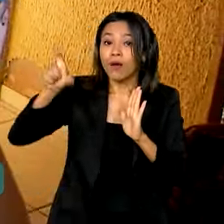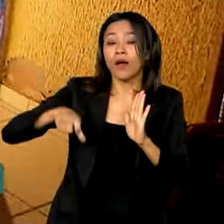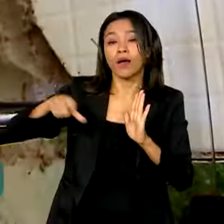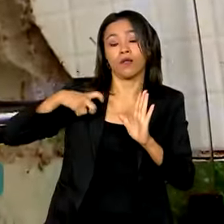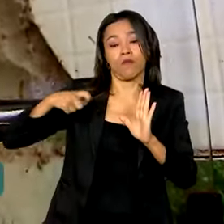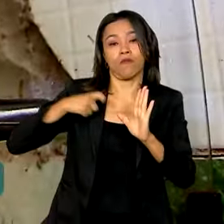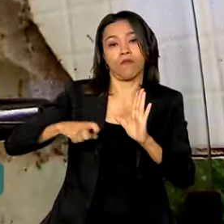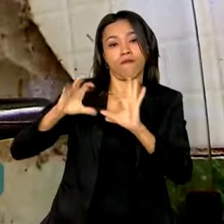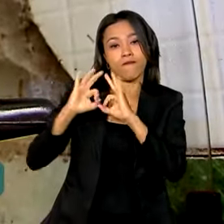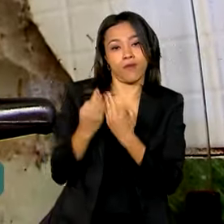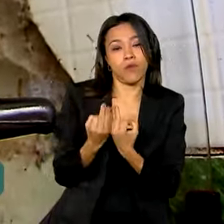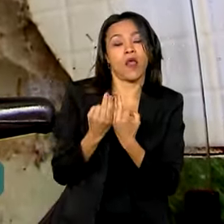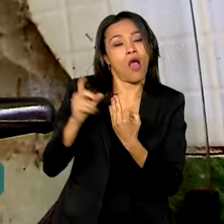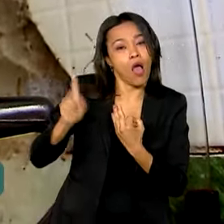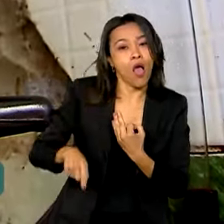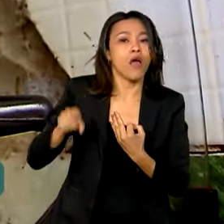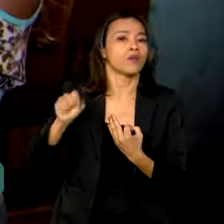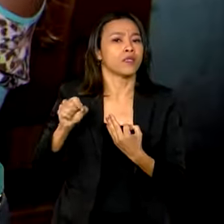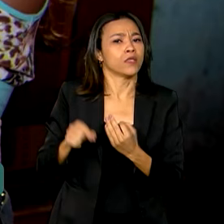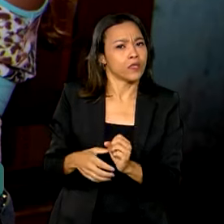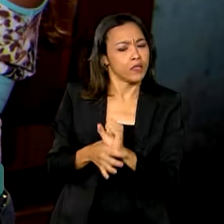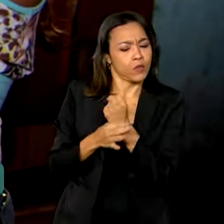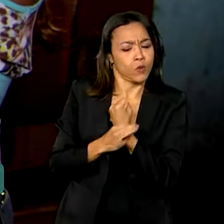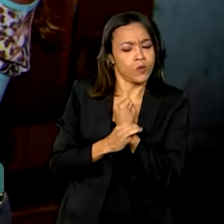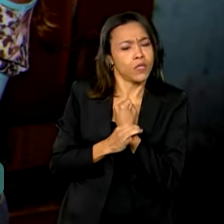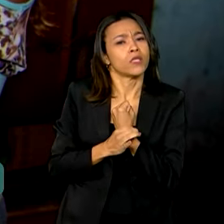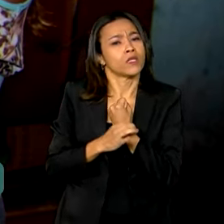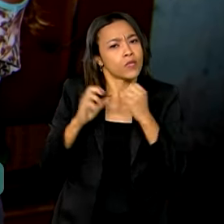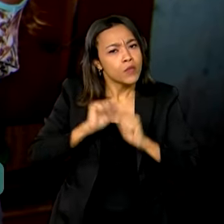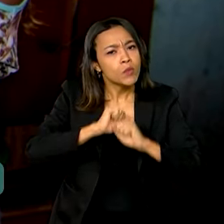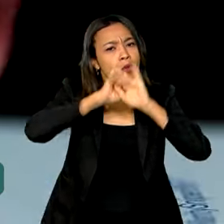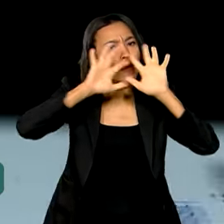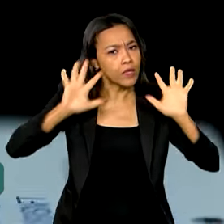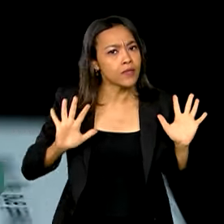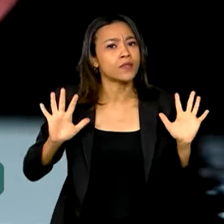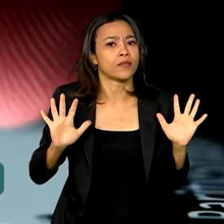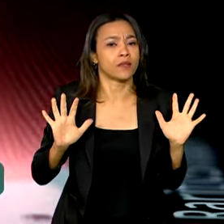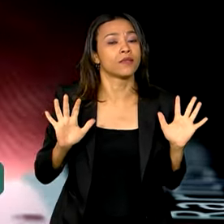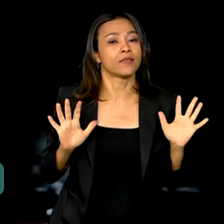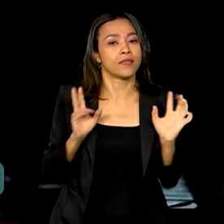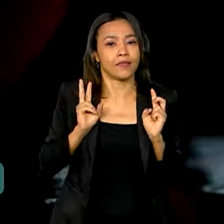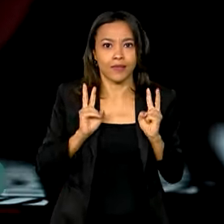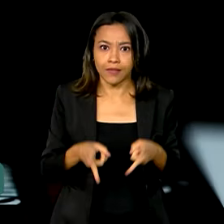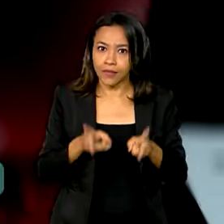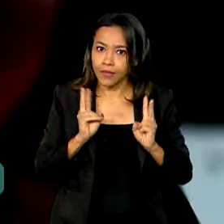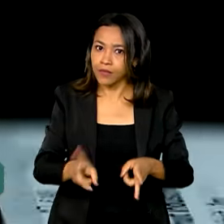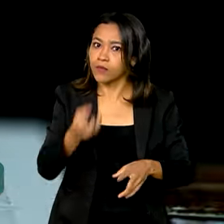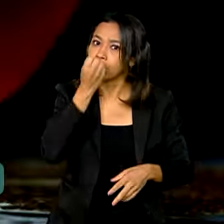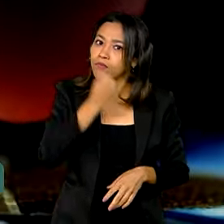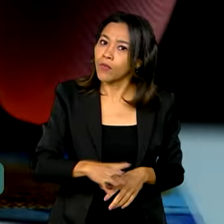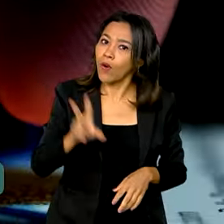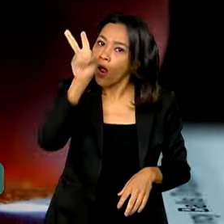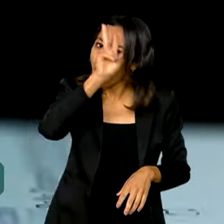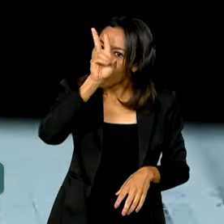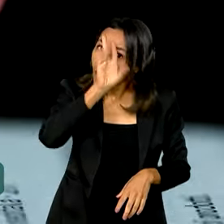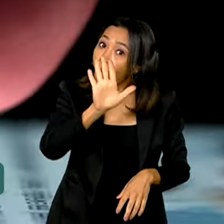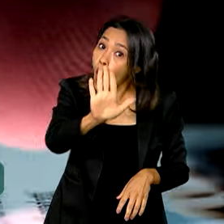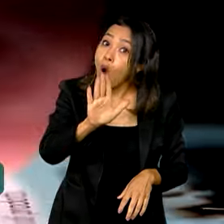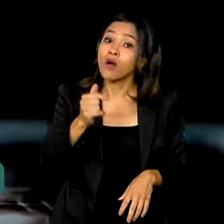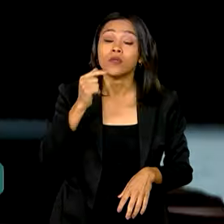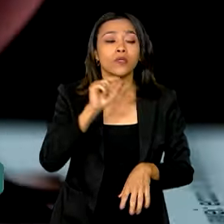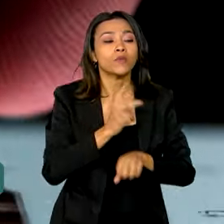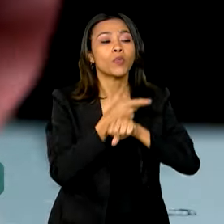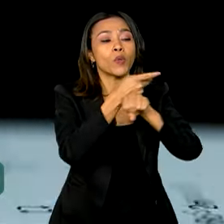Família seja administrado com segurança e transparência. E é sempre bom lembrar, na hora de se